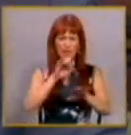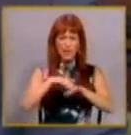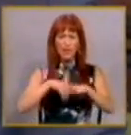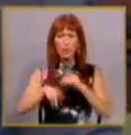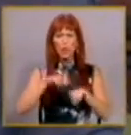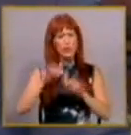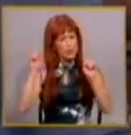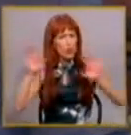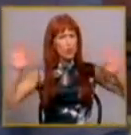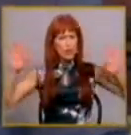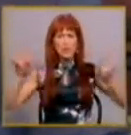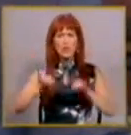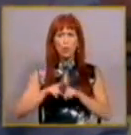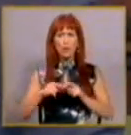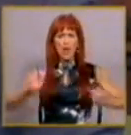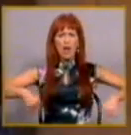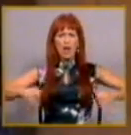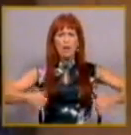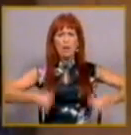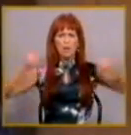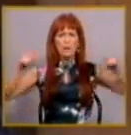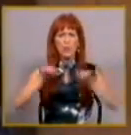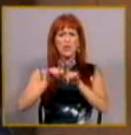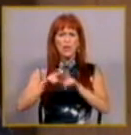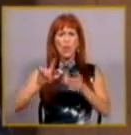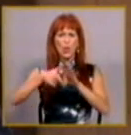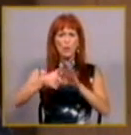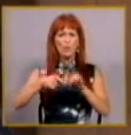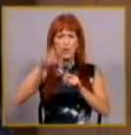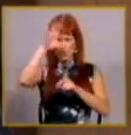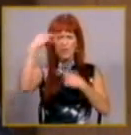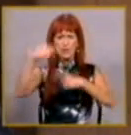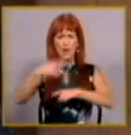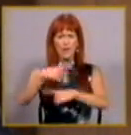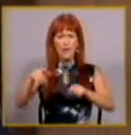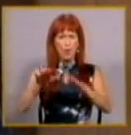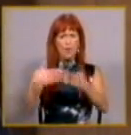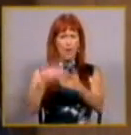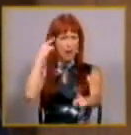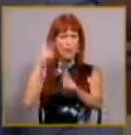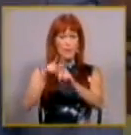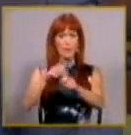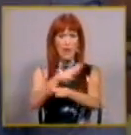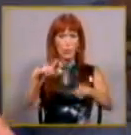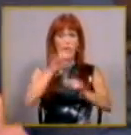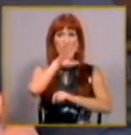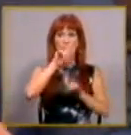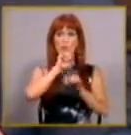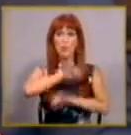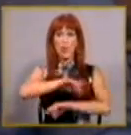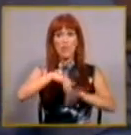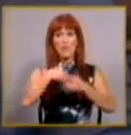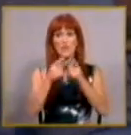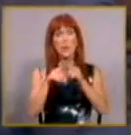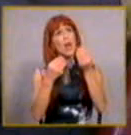que concordamos. A requalificação urbana, o Governo tem um grande projeto, no fundo, Jéssica, que serve exatamente para isso. Alargar as famílias para poderem também fazer